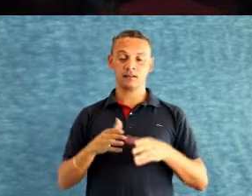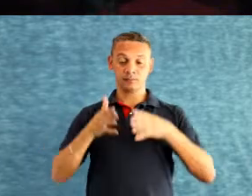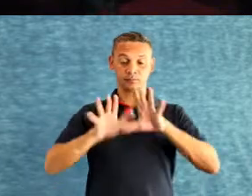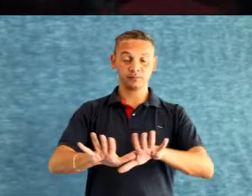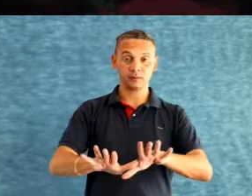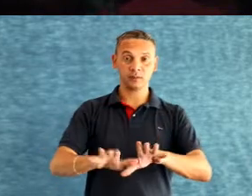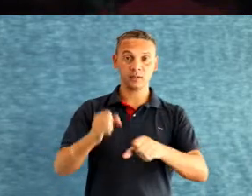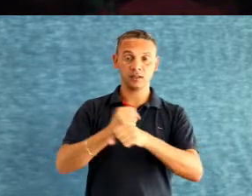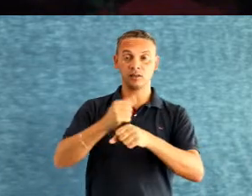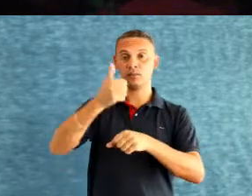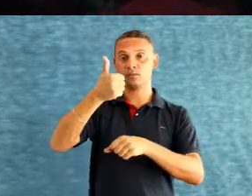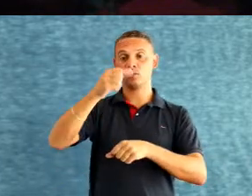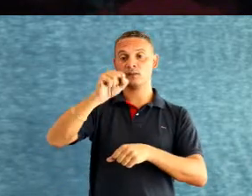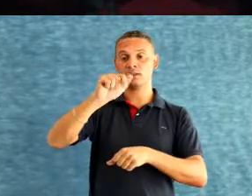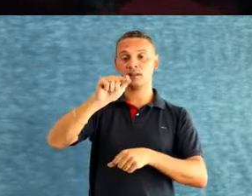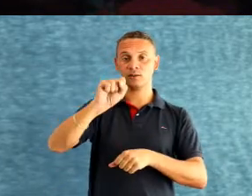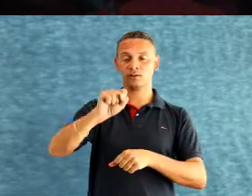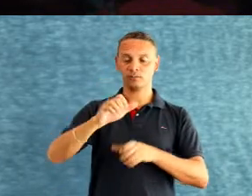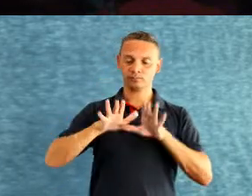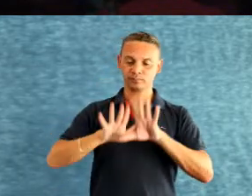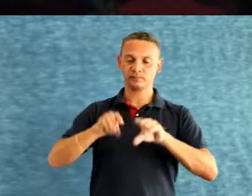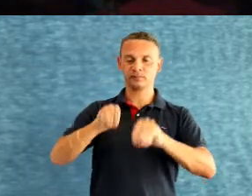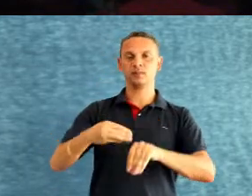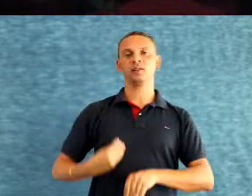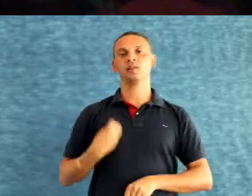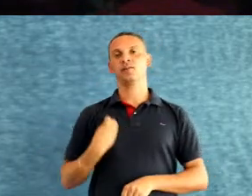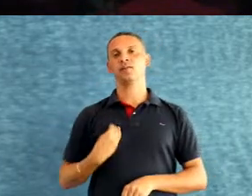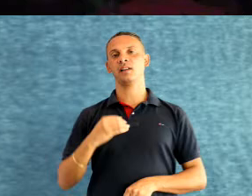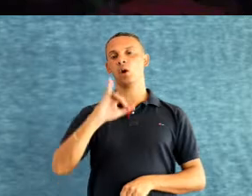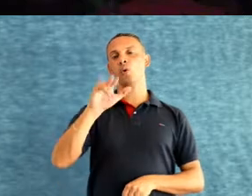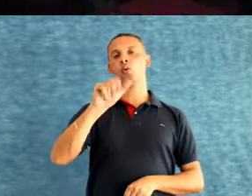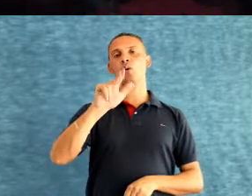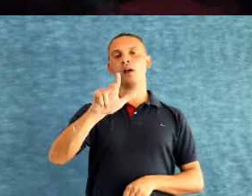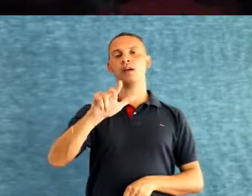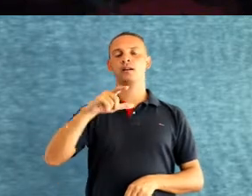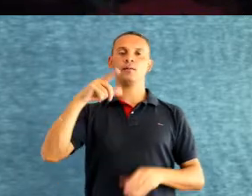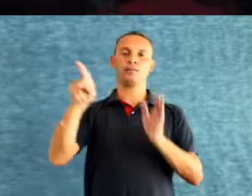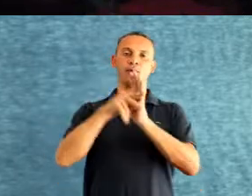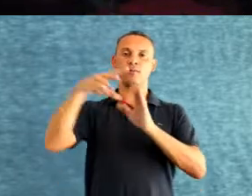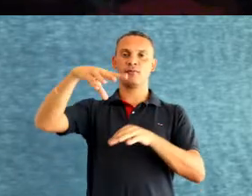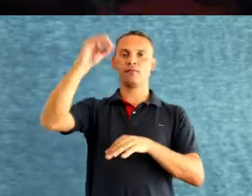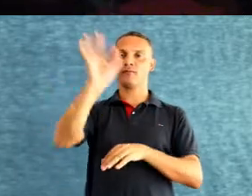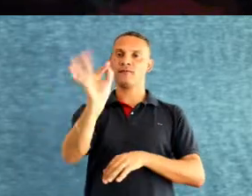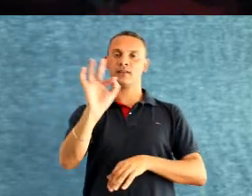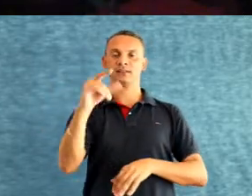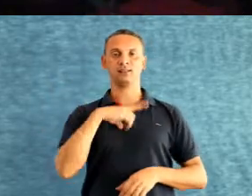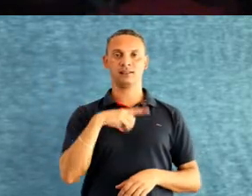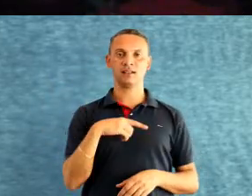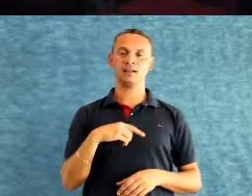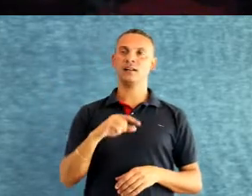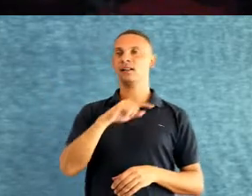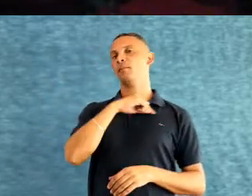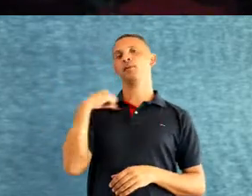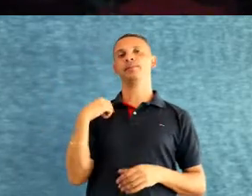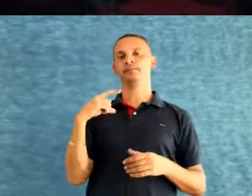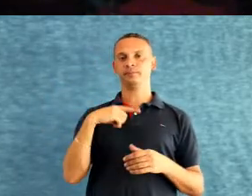Rouen, interior da França, onde residiu até sua morte, em 1885. Os livros que contam as viagens de Nízia